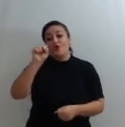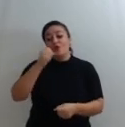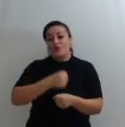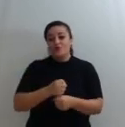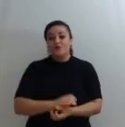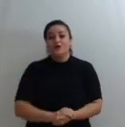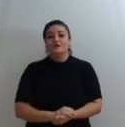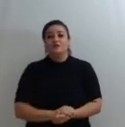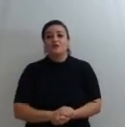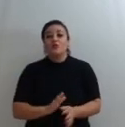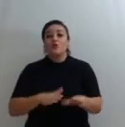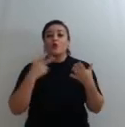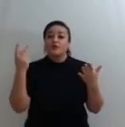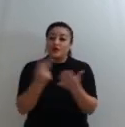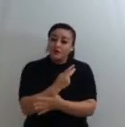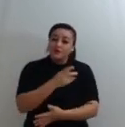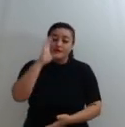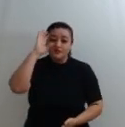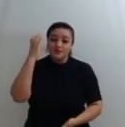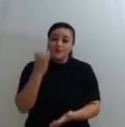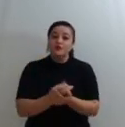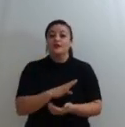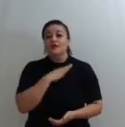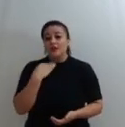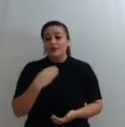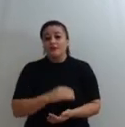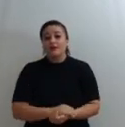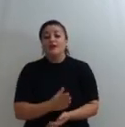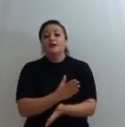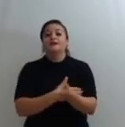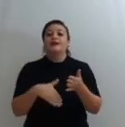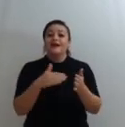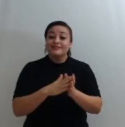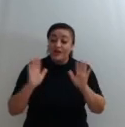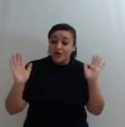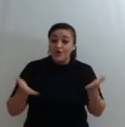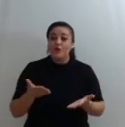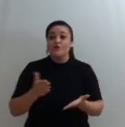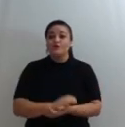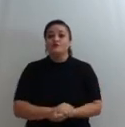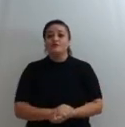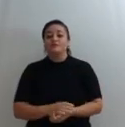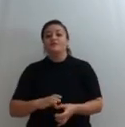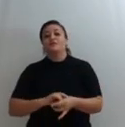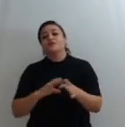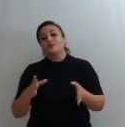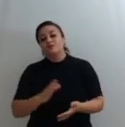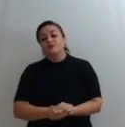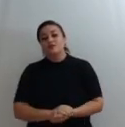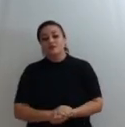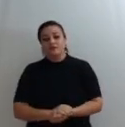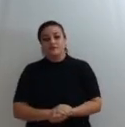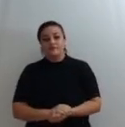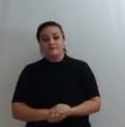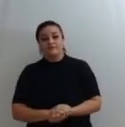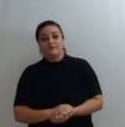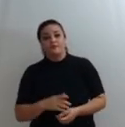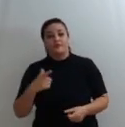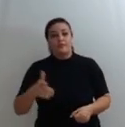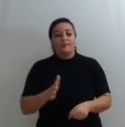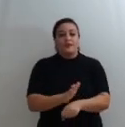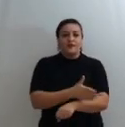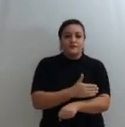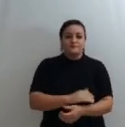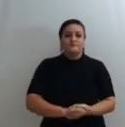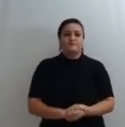crime, entre o cometimento do crime e a data de hoje, nos permite ao menos trilhar a ausência, primeiro, claro, evidente,